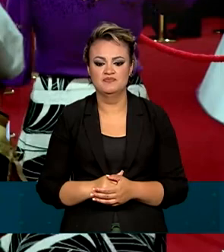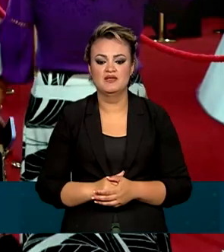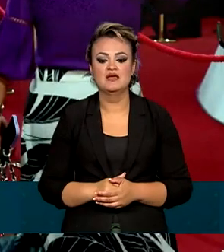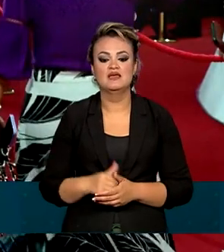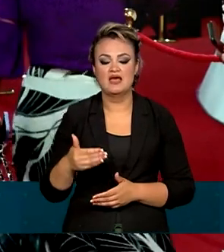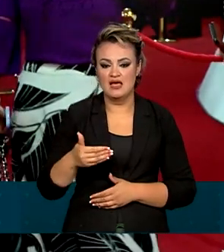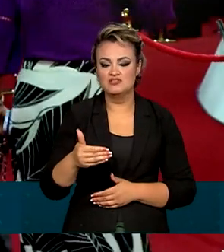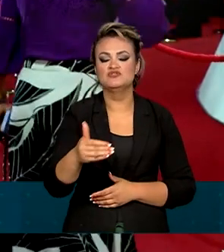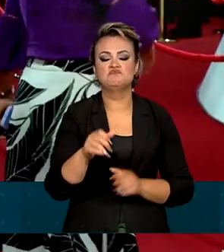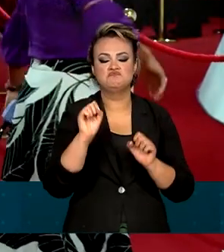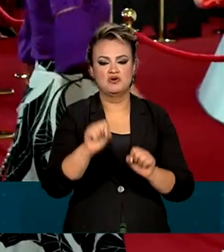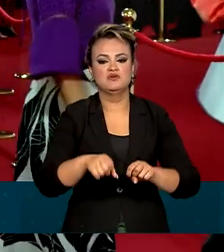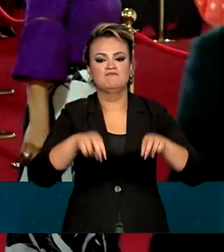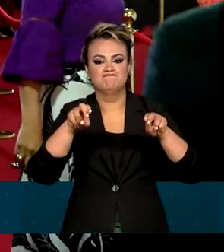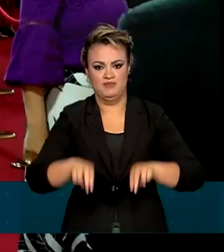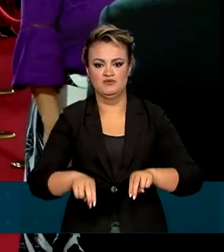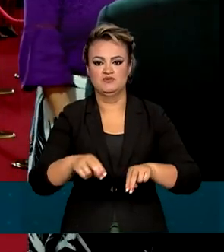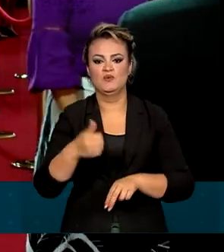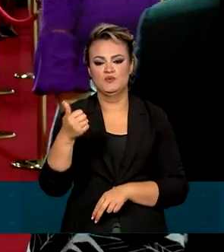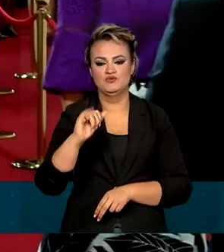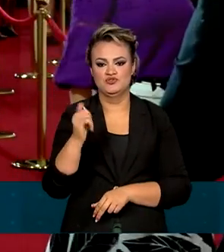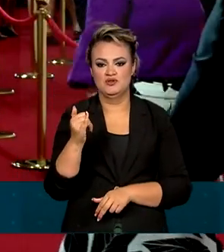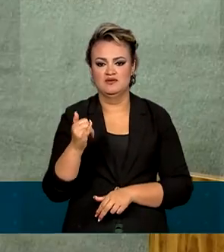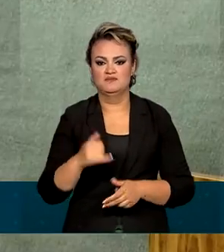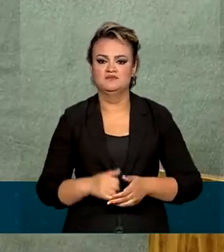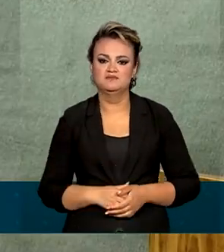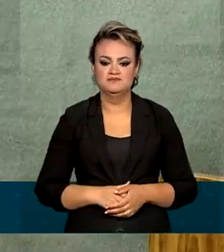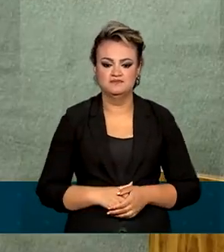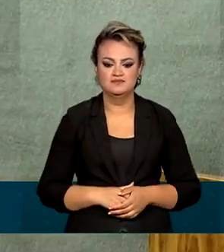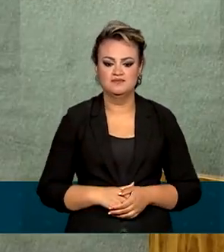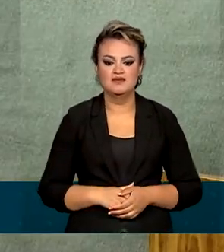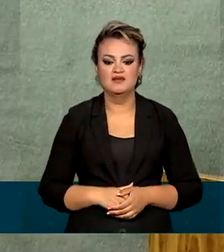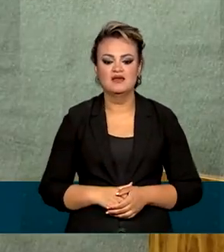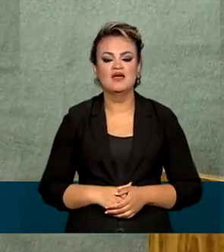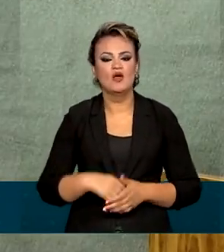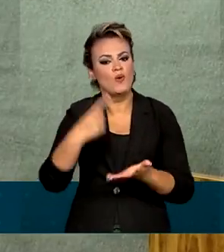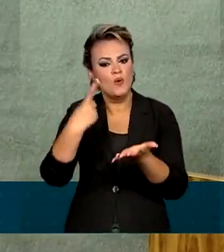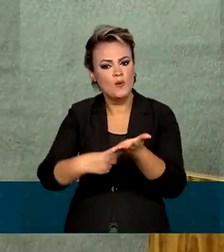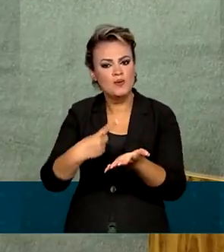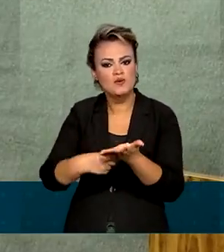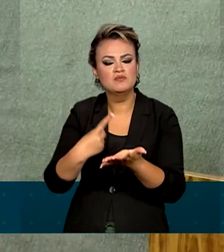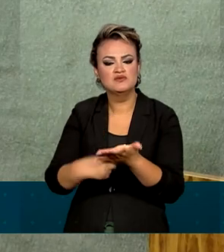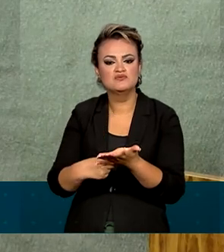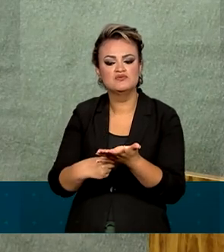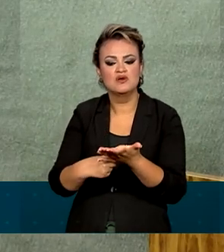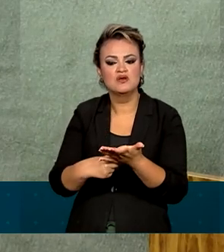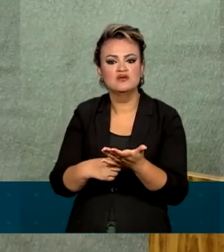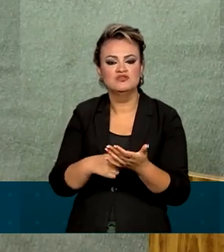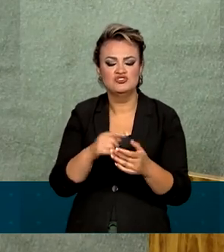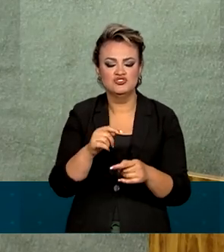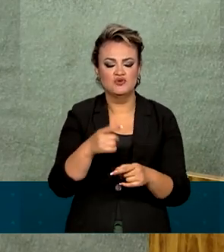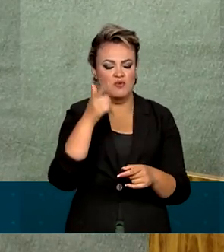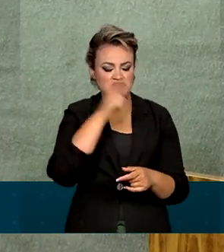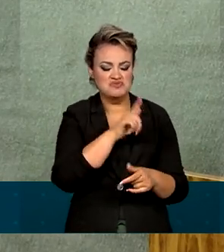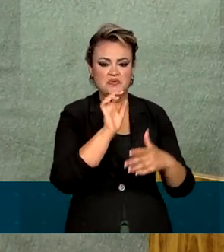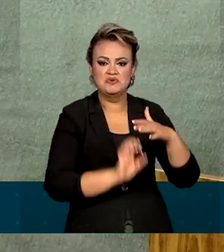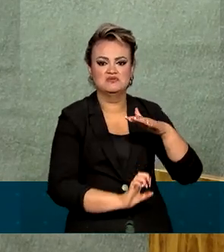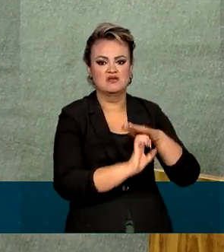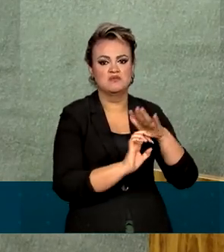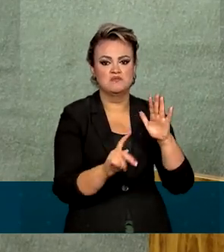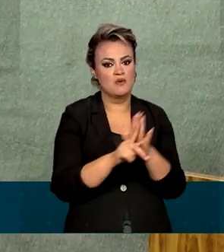isso, estão aptos a assumirem seus cargos. É com o compromisso de construir um verdadeiro Estado